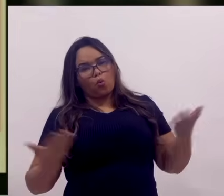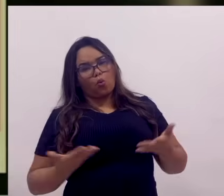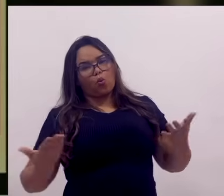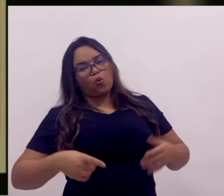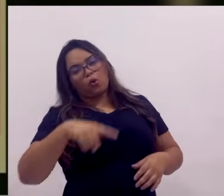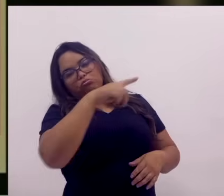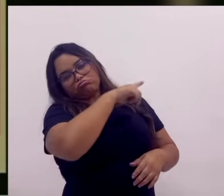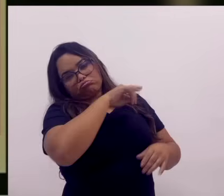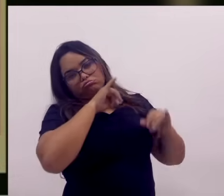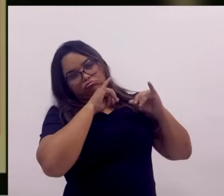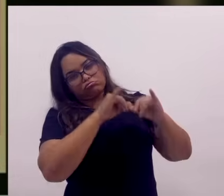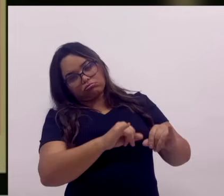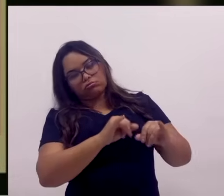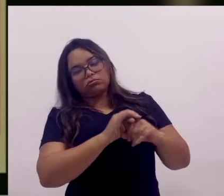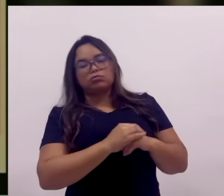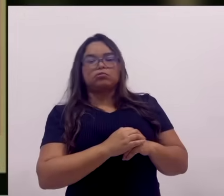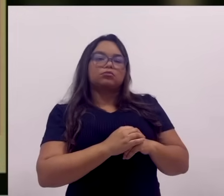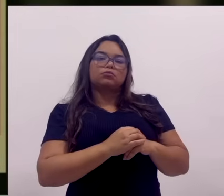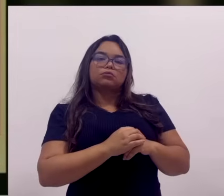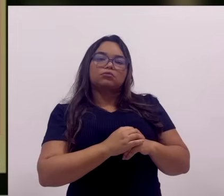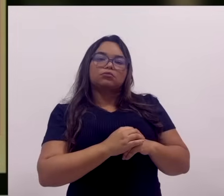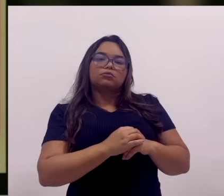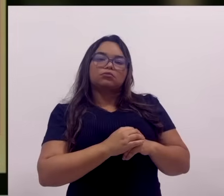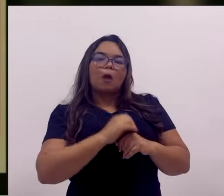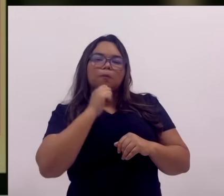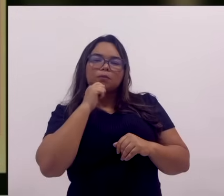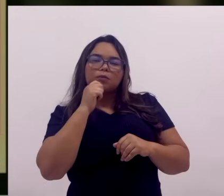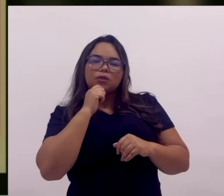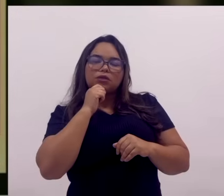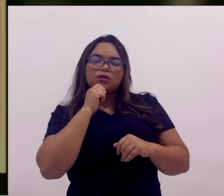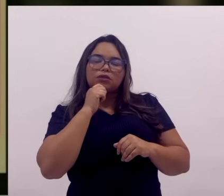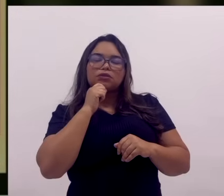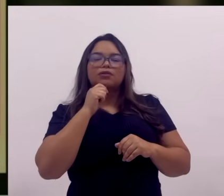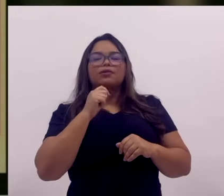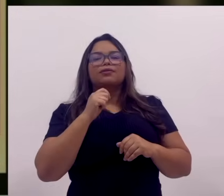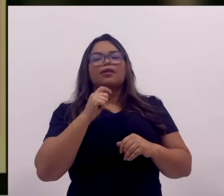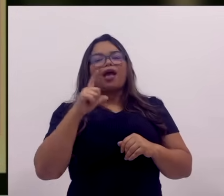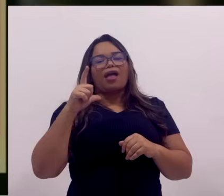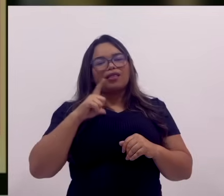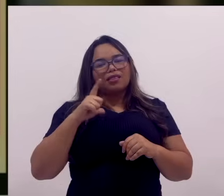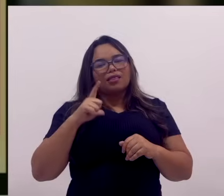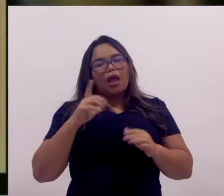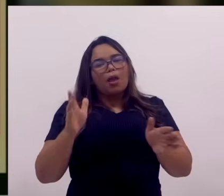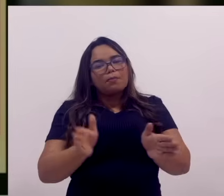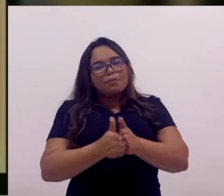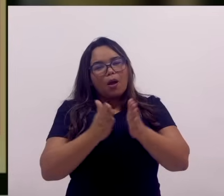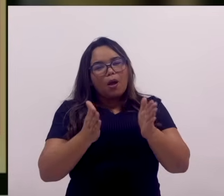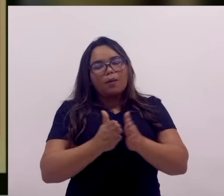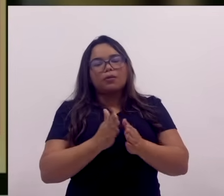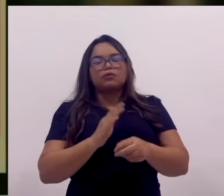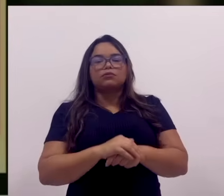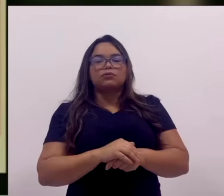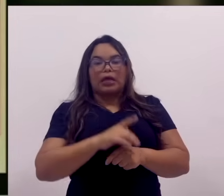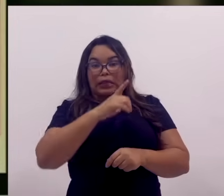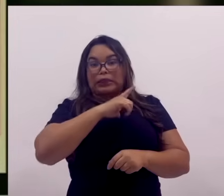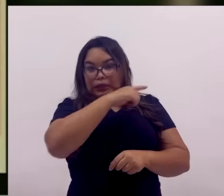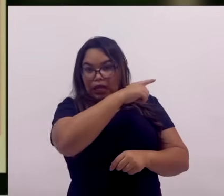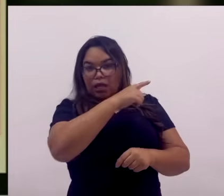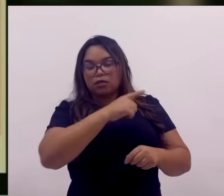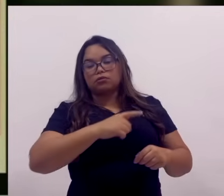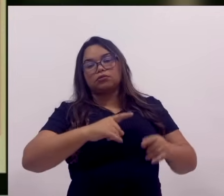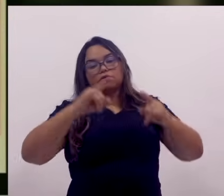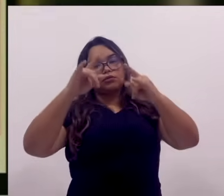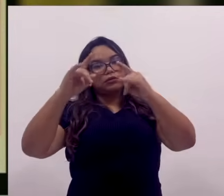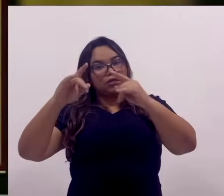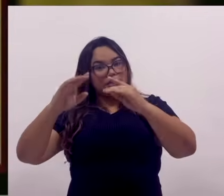do terceiro mundo, o muro vermelho, o muro de fora, o templo de Dionísio, o templo de Trajano, o